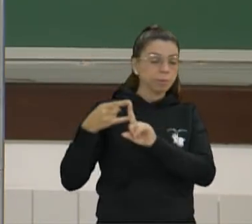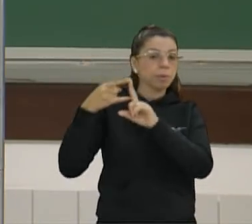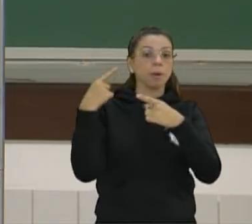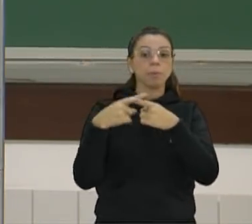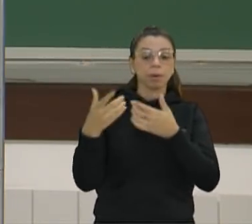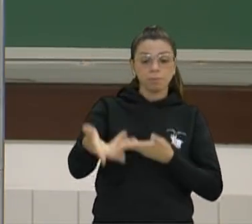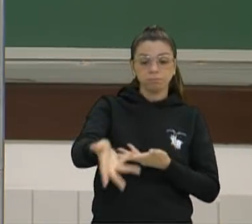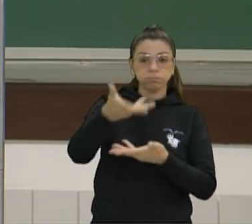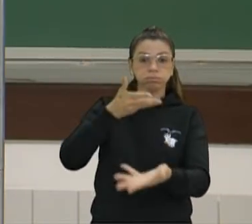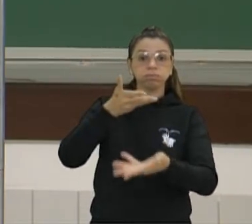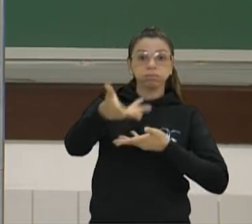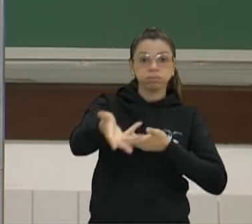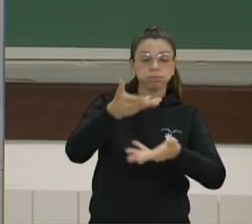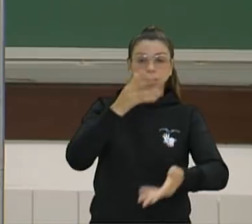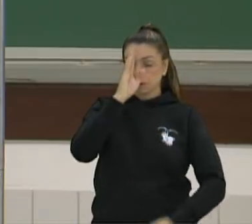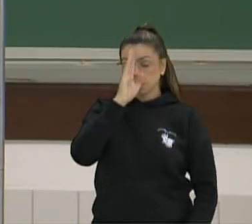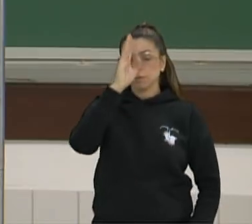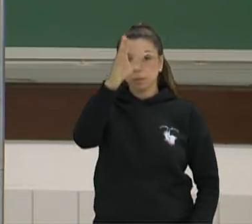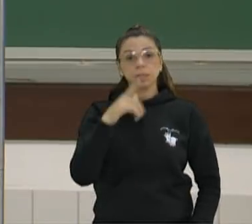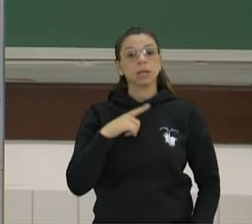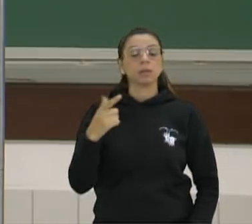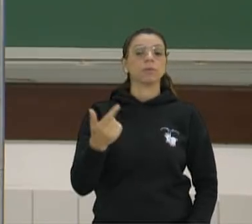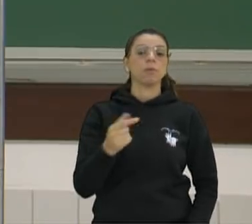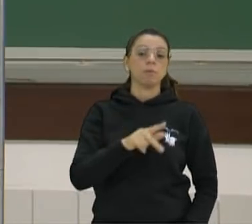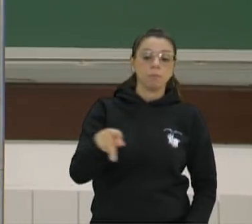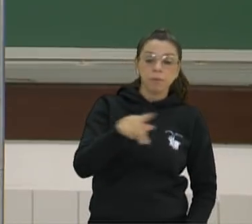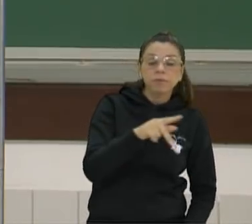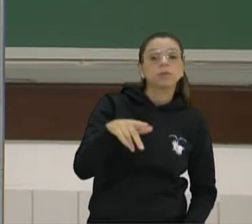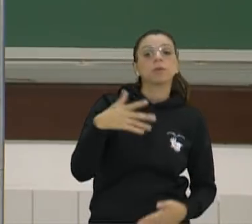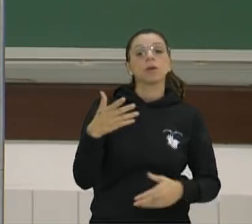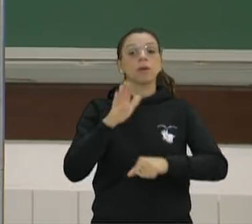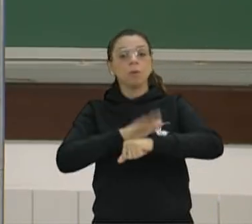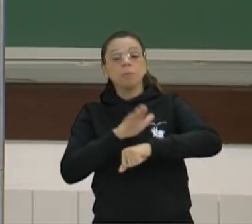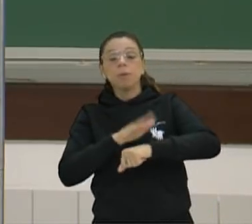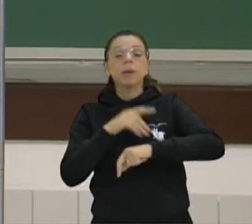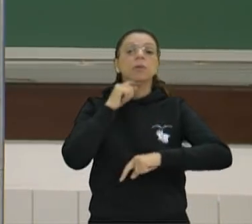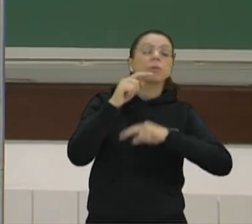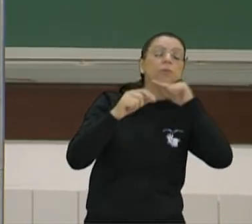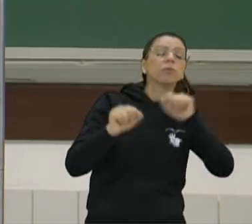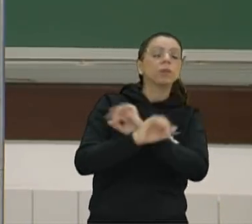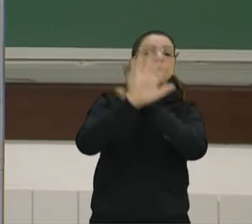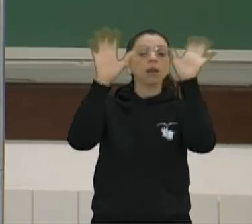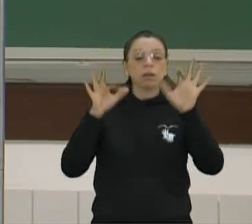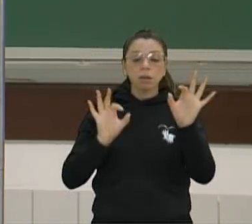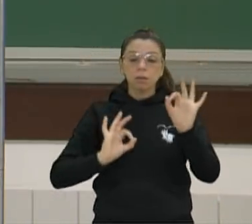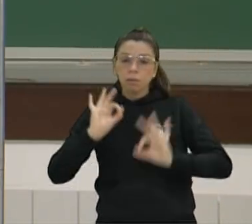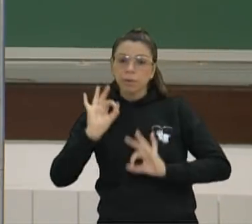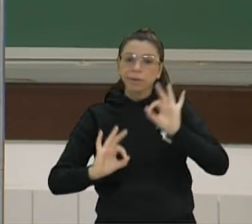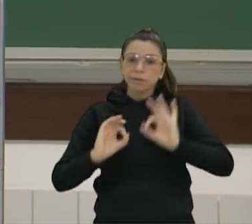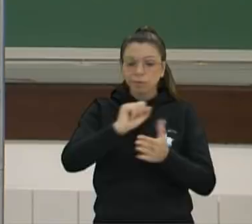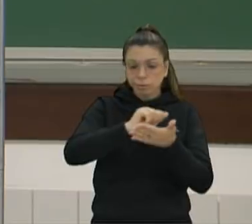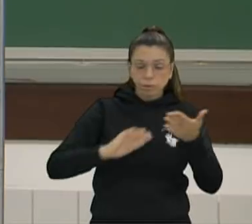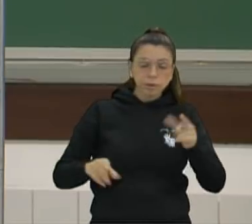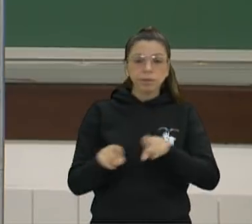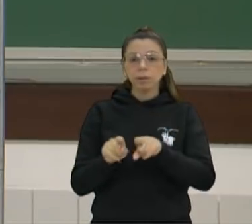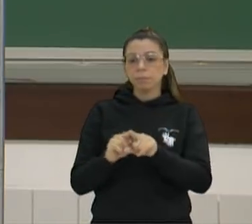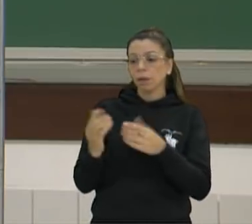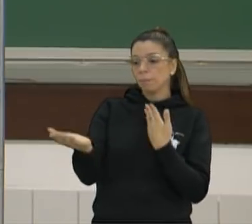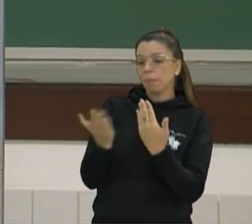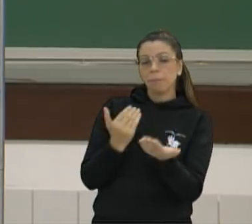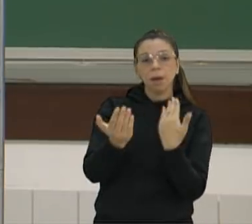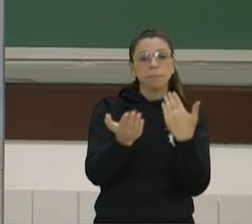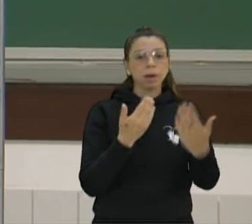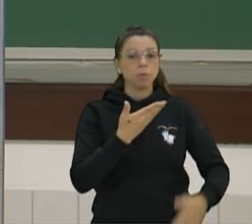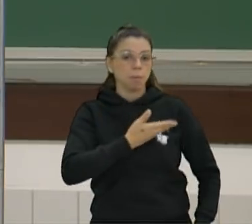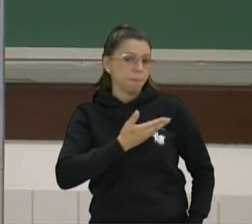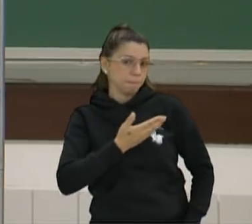direta com o seu professor, o momento de você tirar suas dúvidas, de você se organizar em relação às suas tarefas e de interagir também com os colegas e com os professores